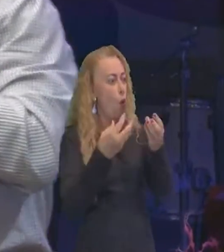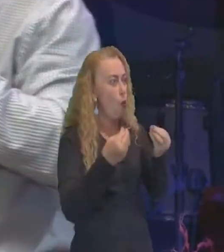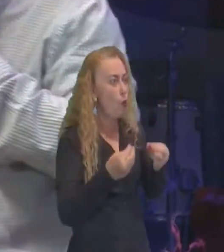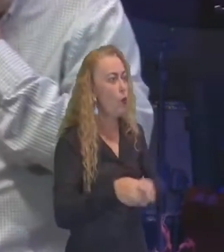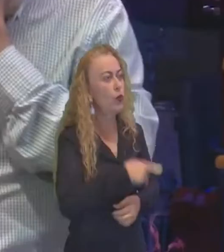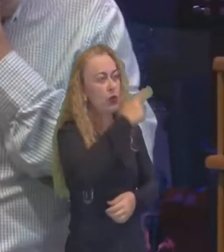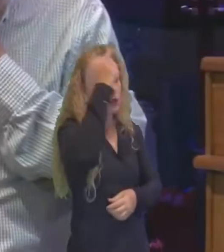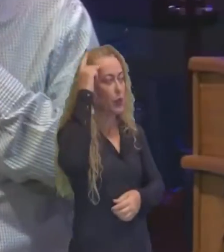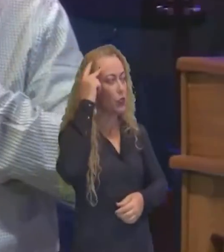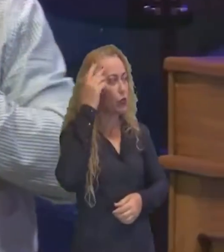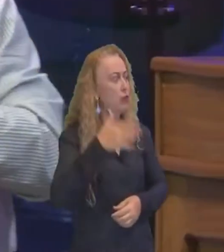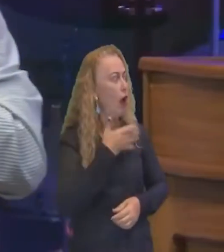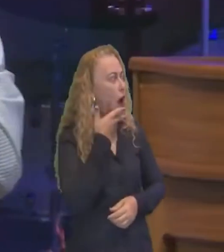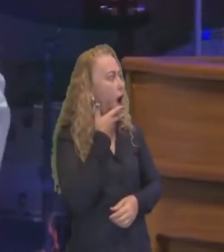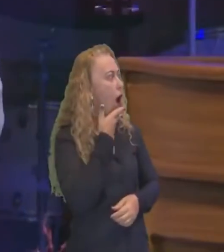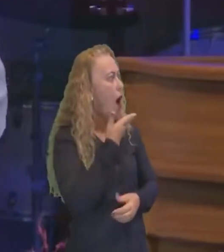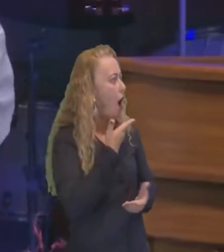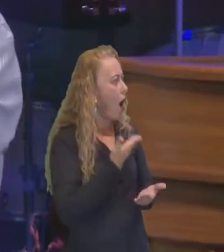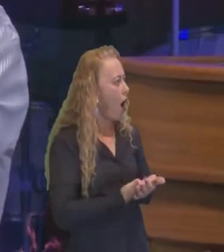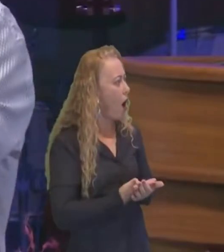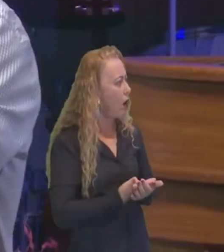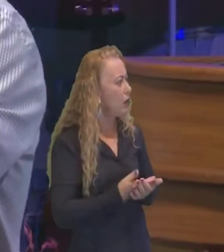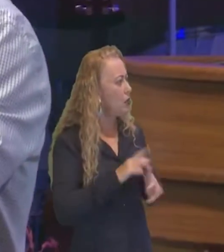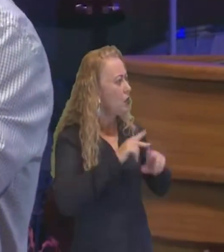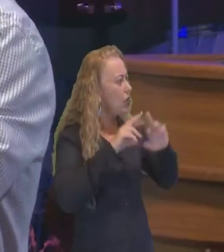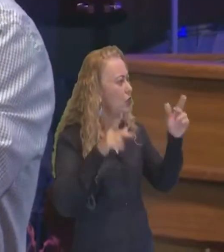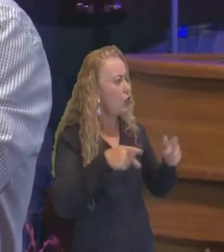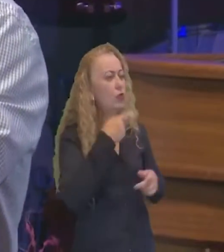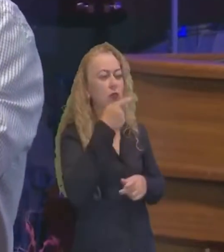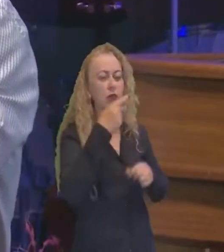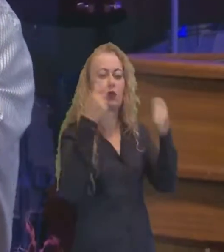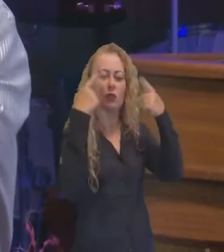Copacabana, um casal de diáconos,